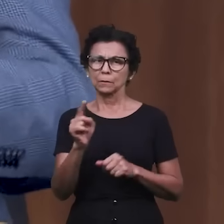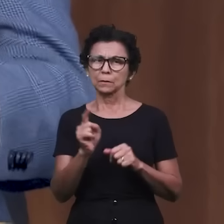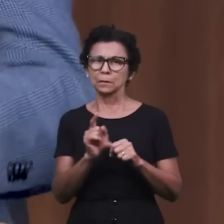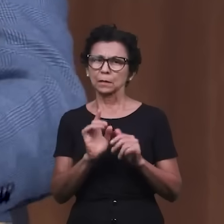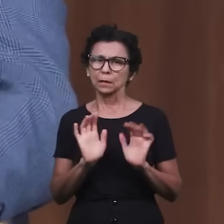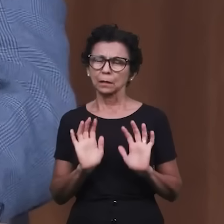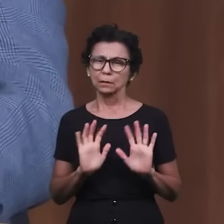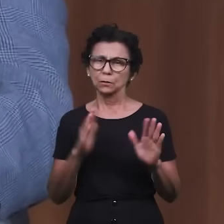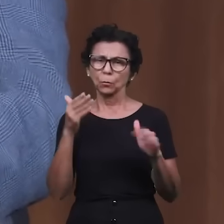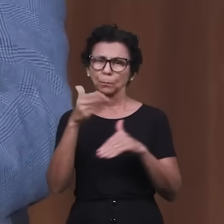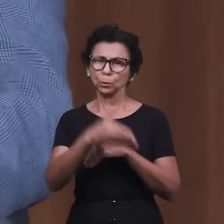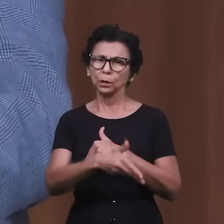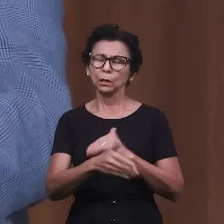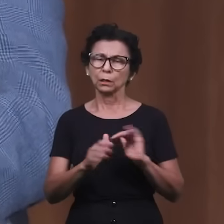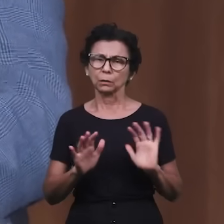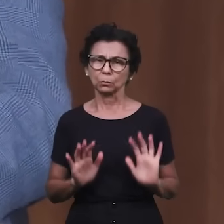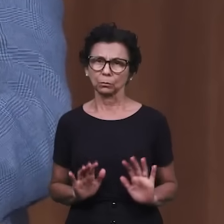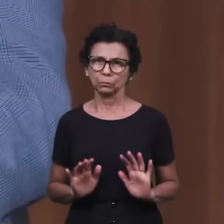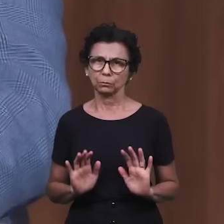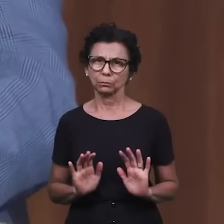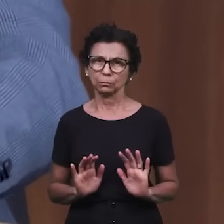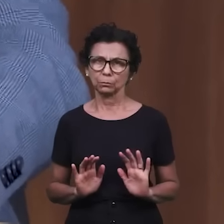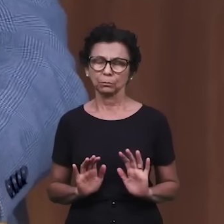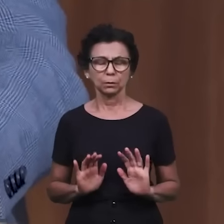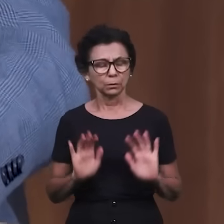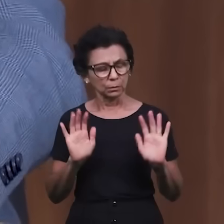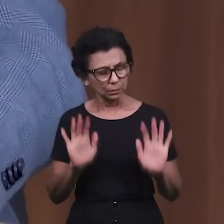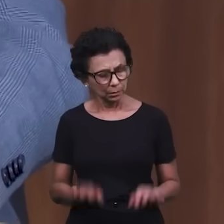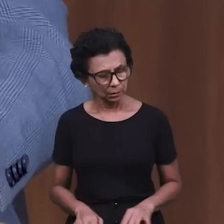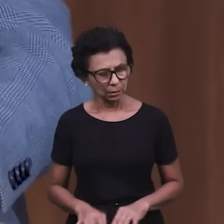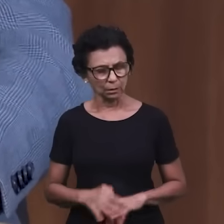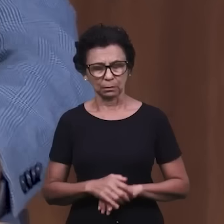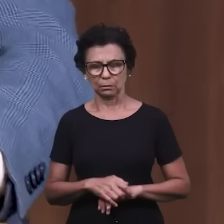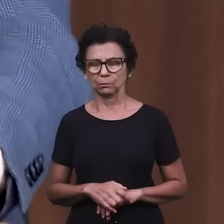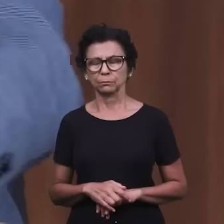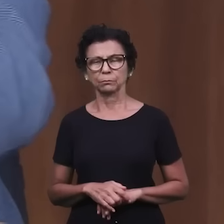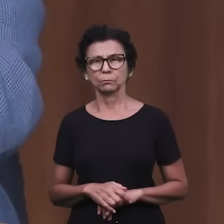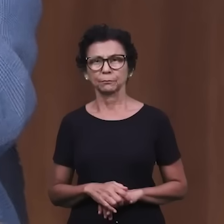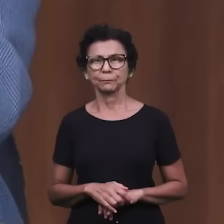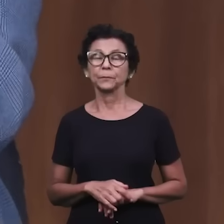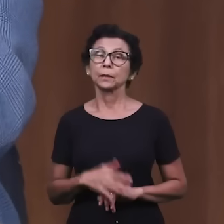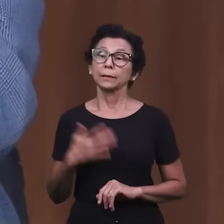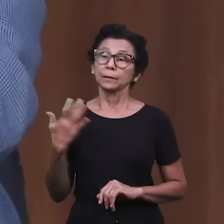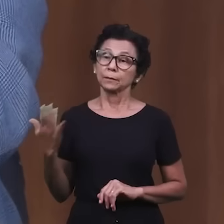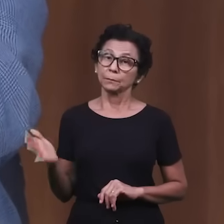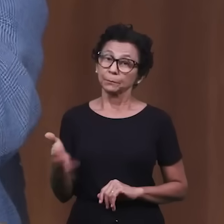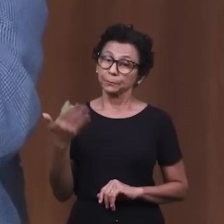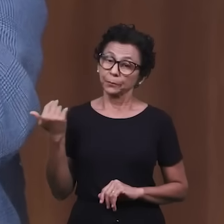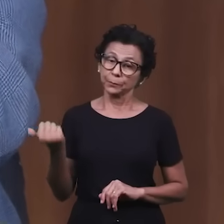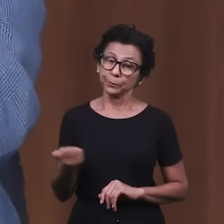forma superficial. Vamos lá, vamos